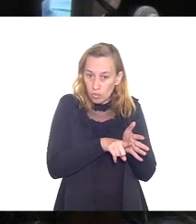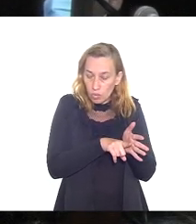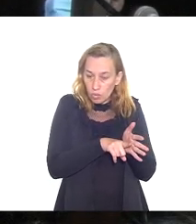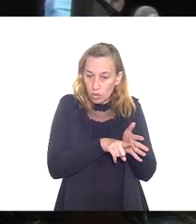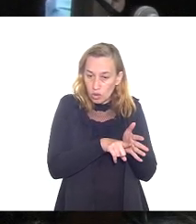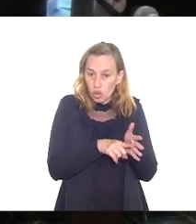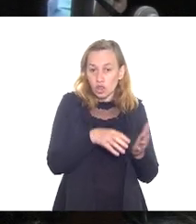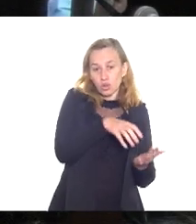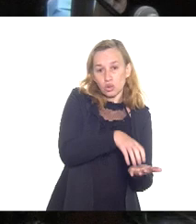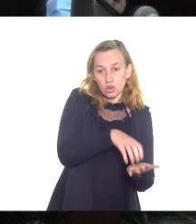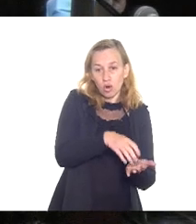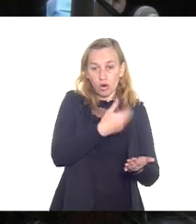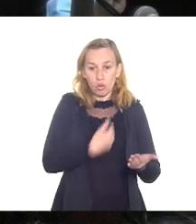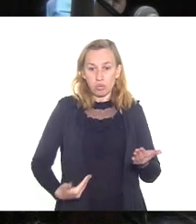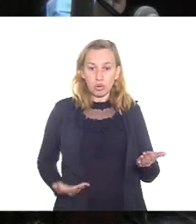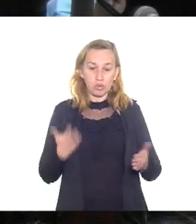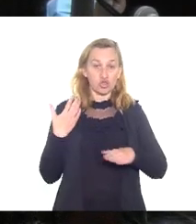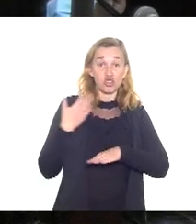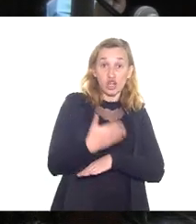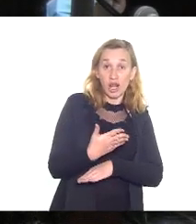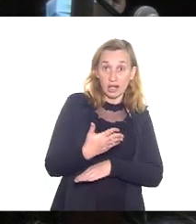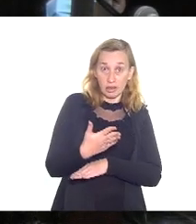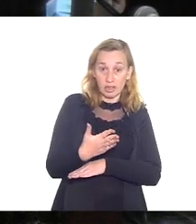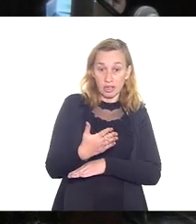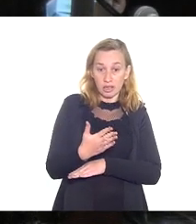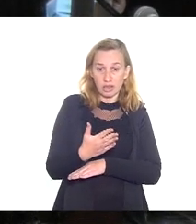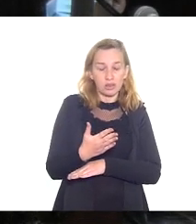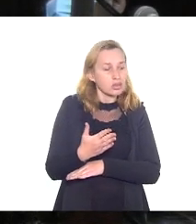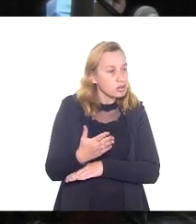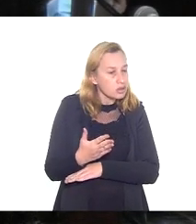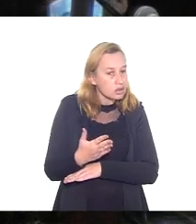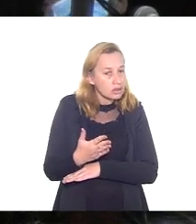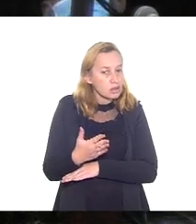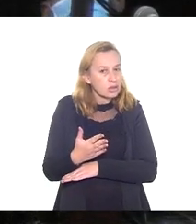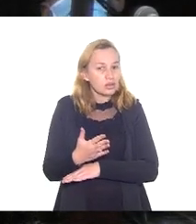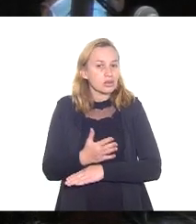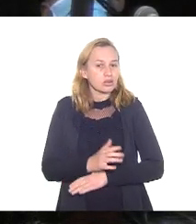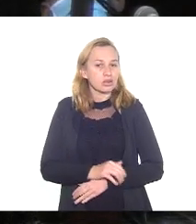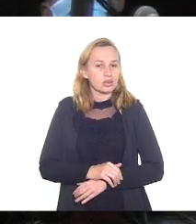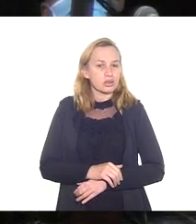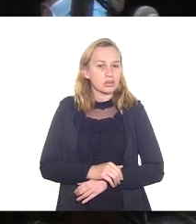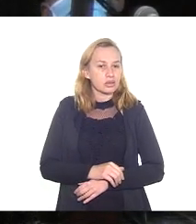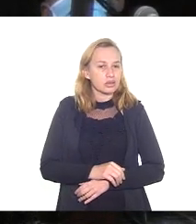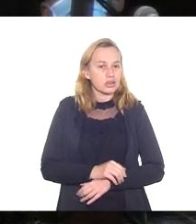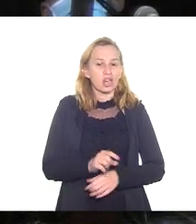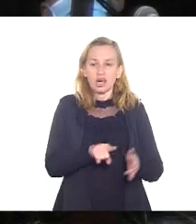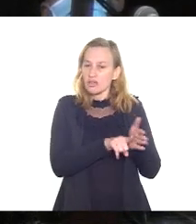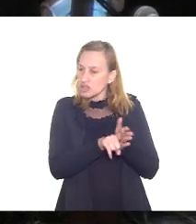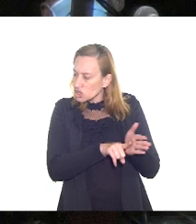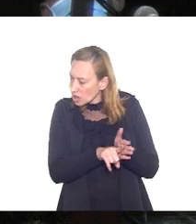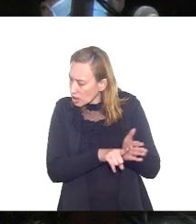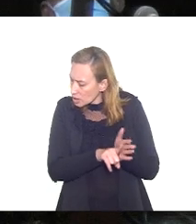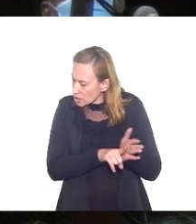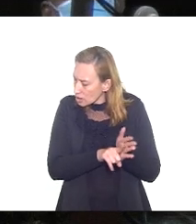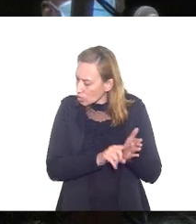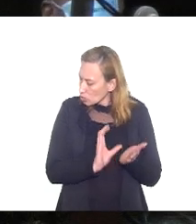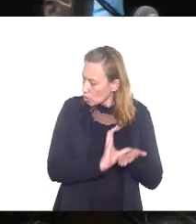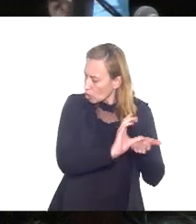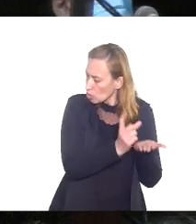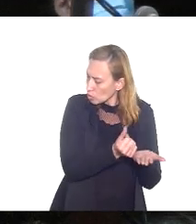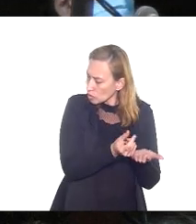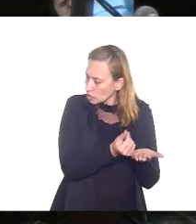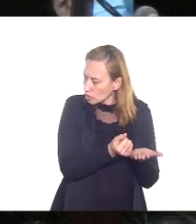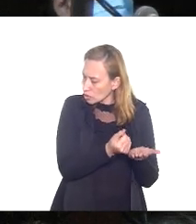dos órgãos públicos da administração direta, indireta, fundacional e autárquica, e a fiscalização na aplicação dos recursos financeiros no